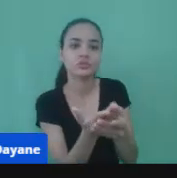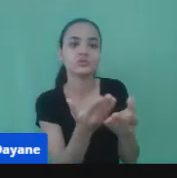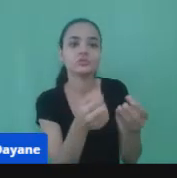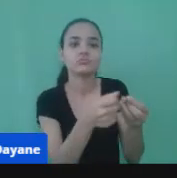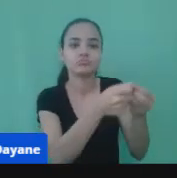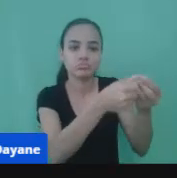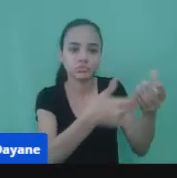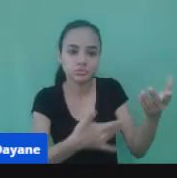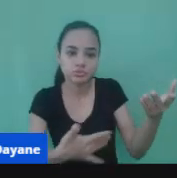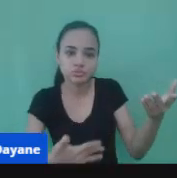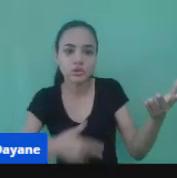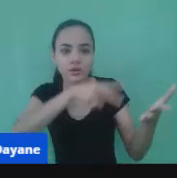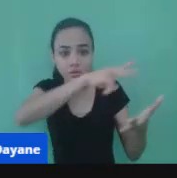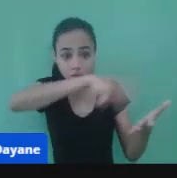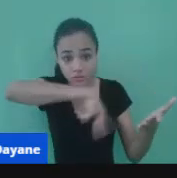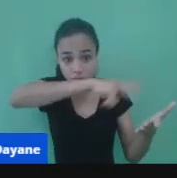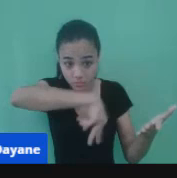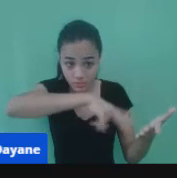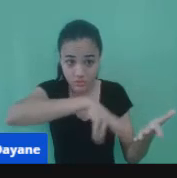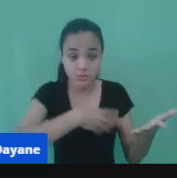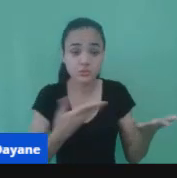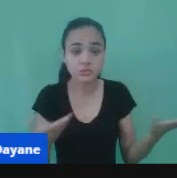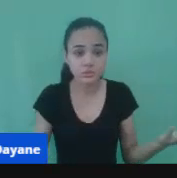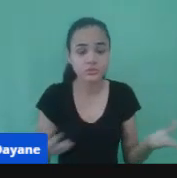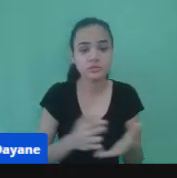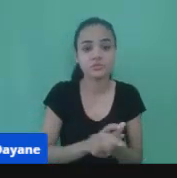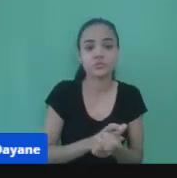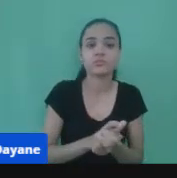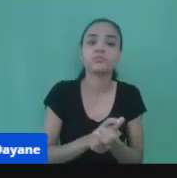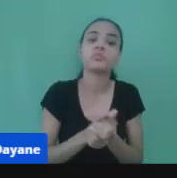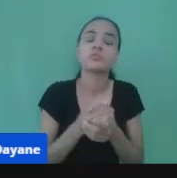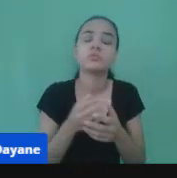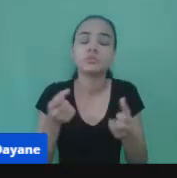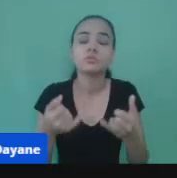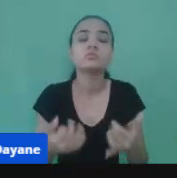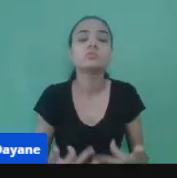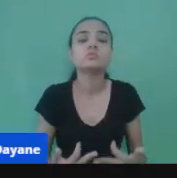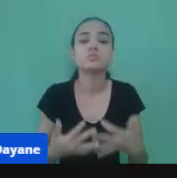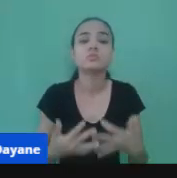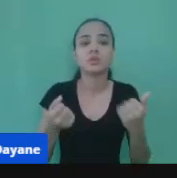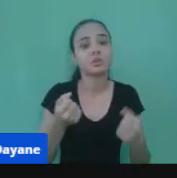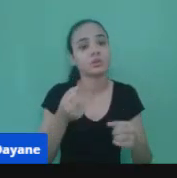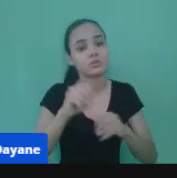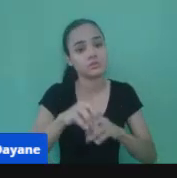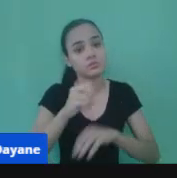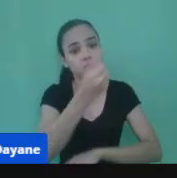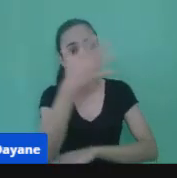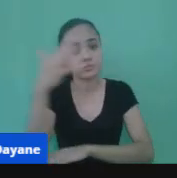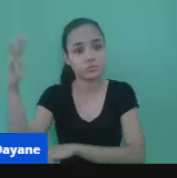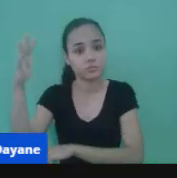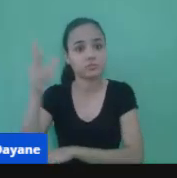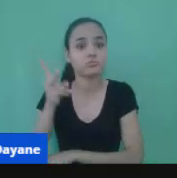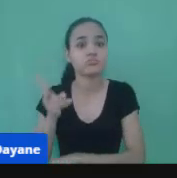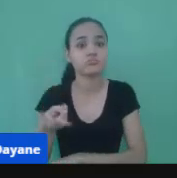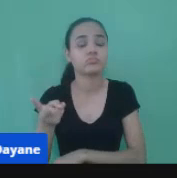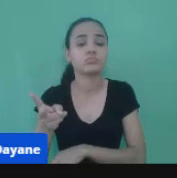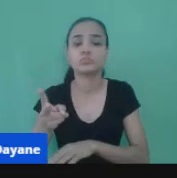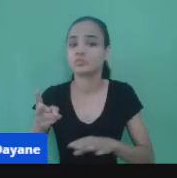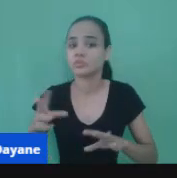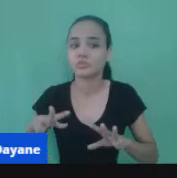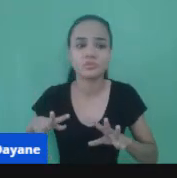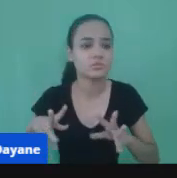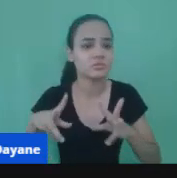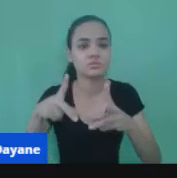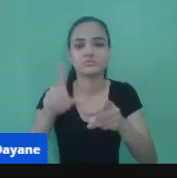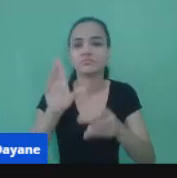falar que a educação ambiental ela tem que ser permanente, tem que estar em todos os níveis e modalidades de ensino, mas não só nisso, mas também na